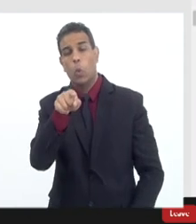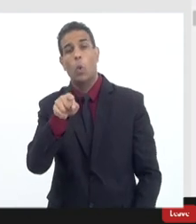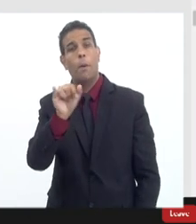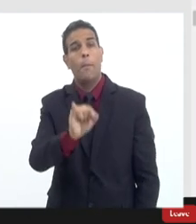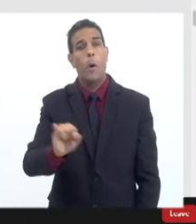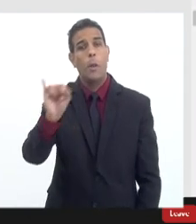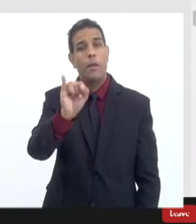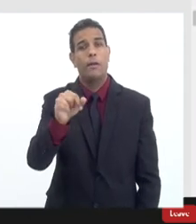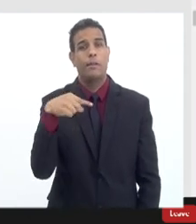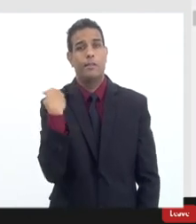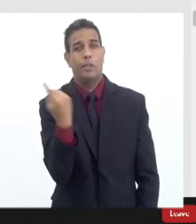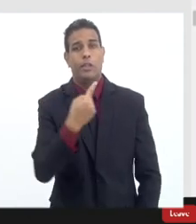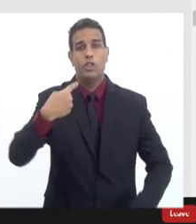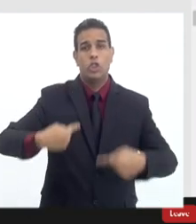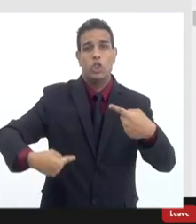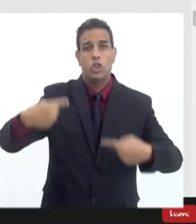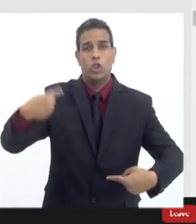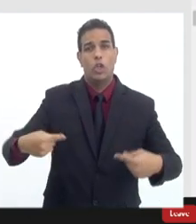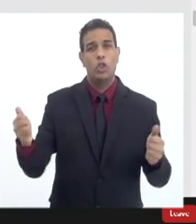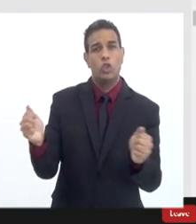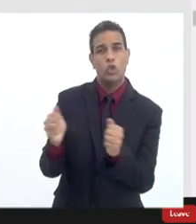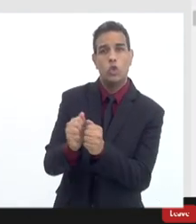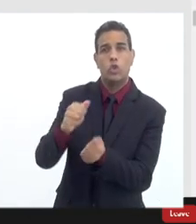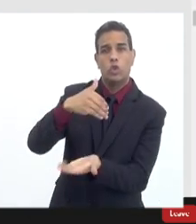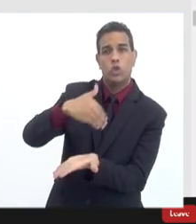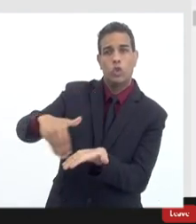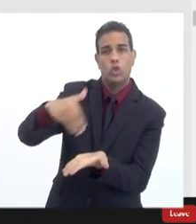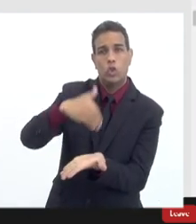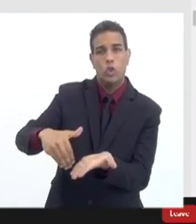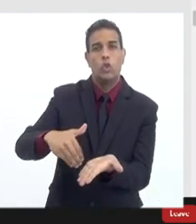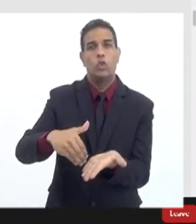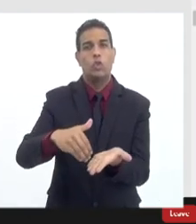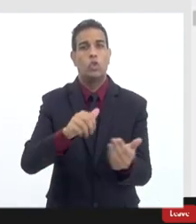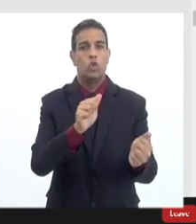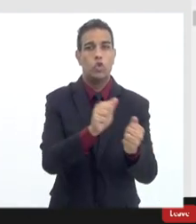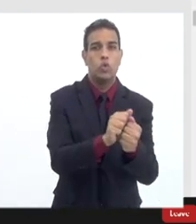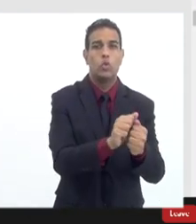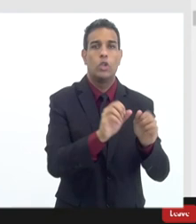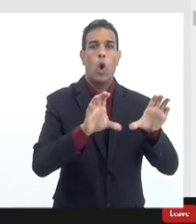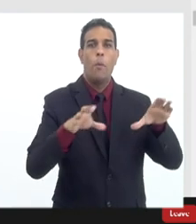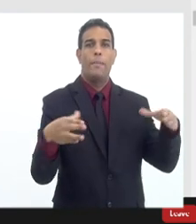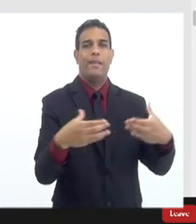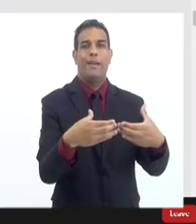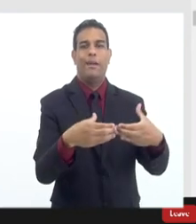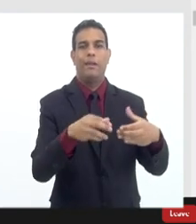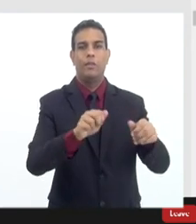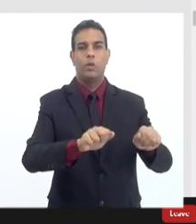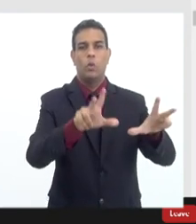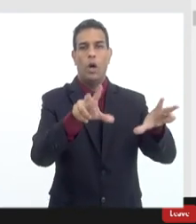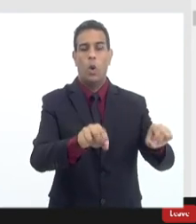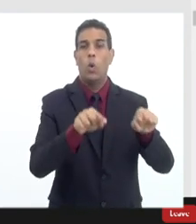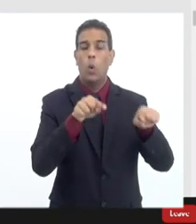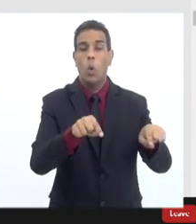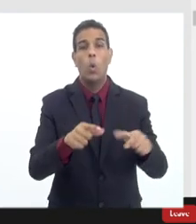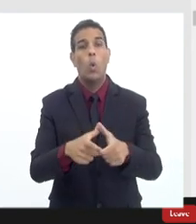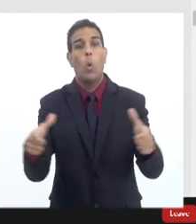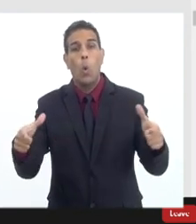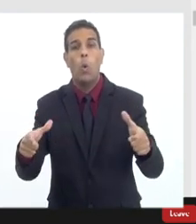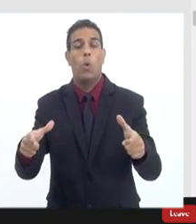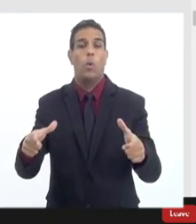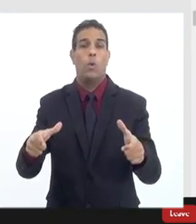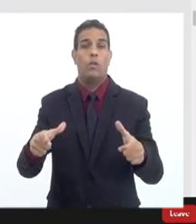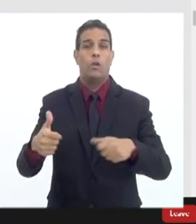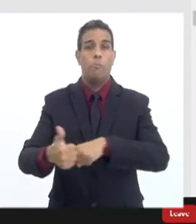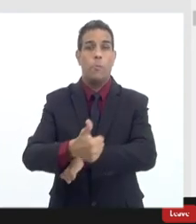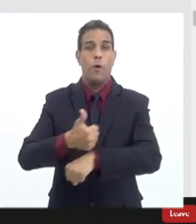e é um dos que a gente quer fazer um debate com a Seduc, com o Ministério Público e com a comunidade escolar. Quantos funcionários de limpeza havia no